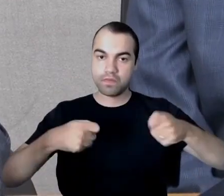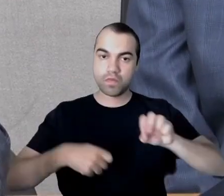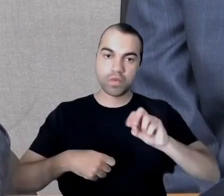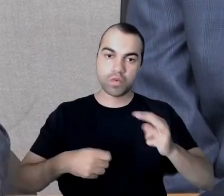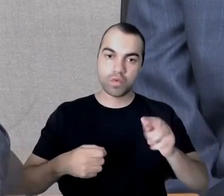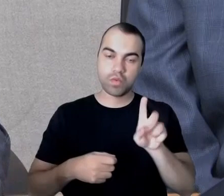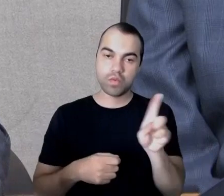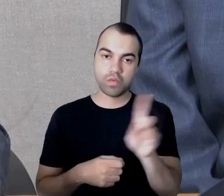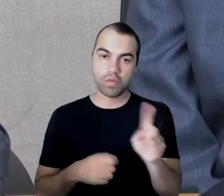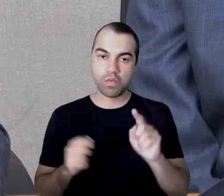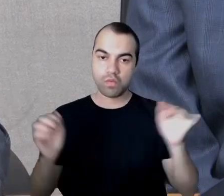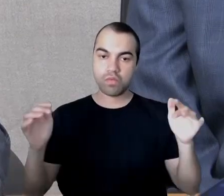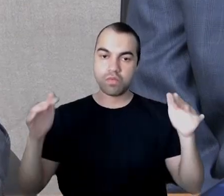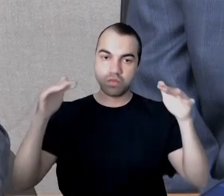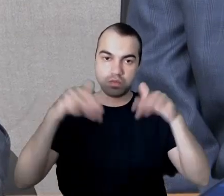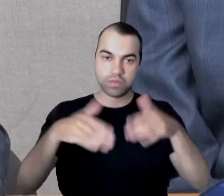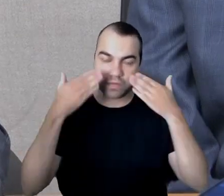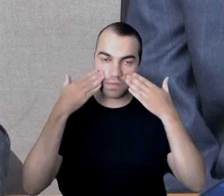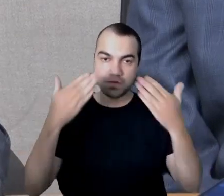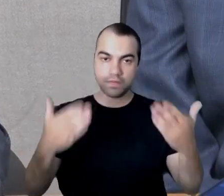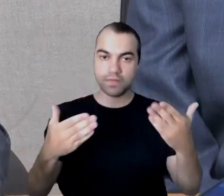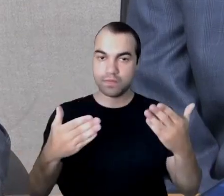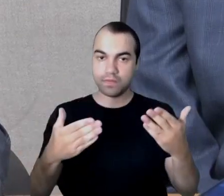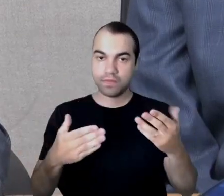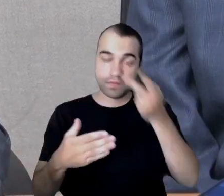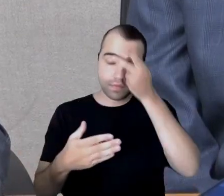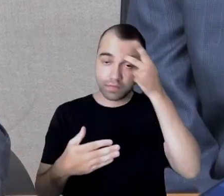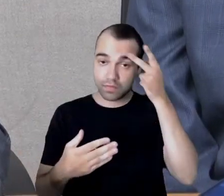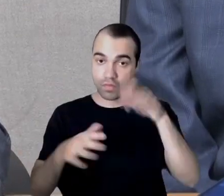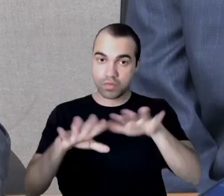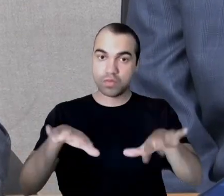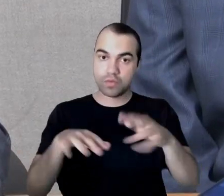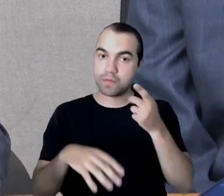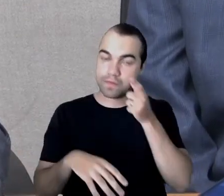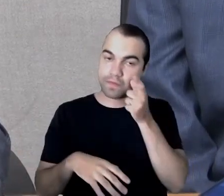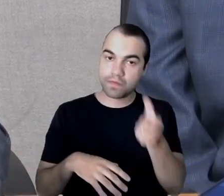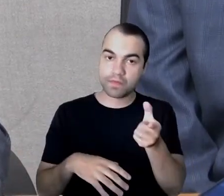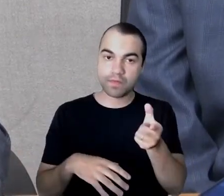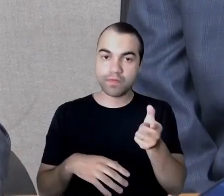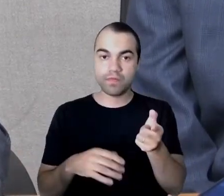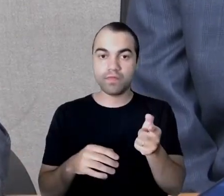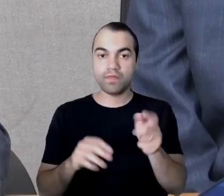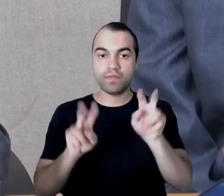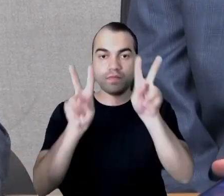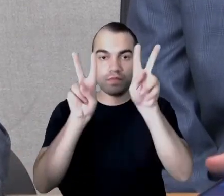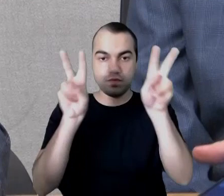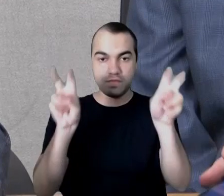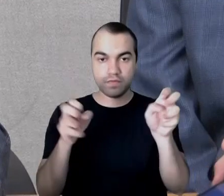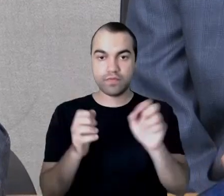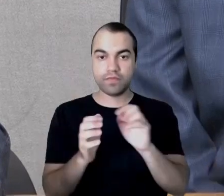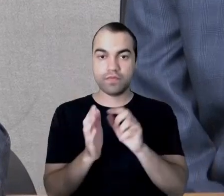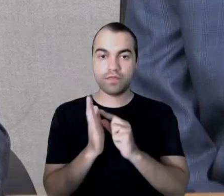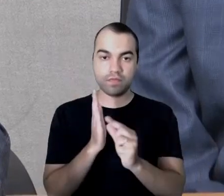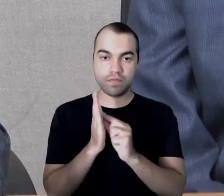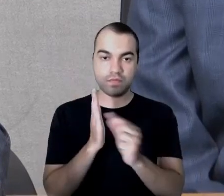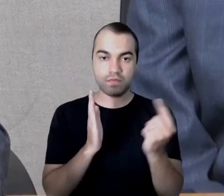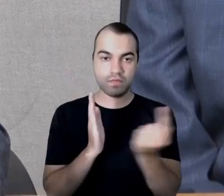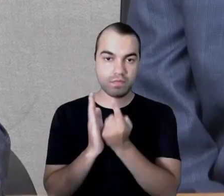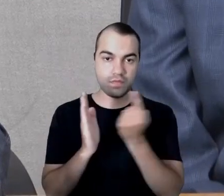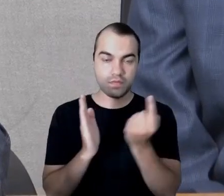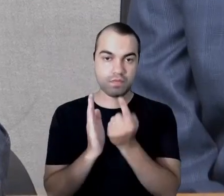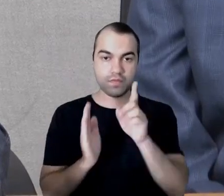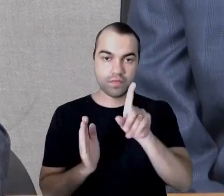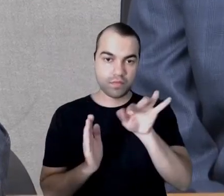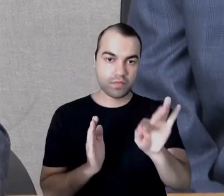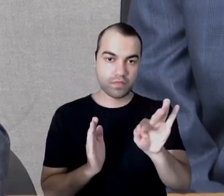prévia para oitiva da população interessada sobre essa questão o parágrafo único do artigo 321 da Lei Orgânica do Distrito Federal